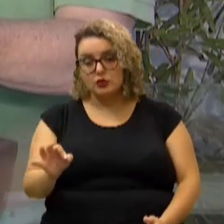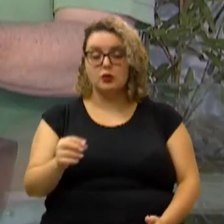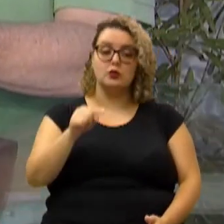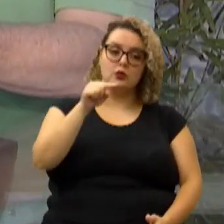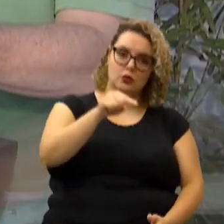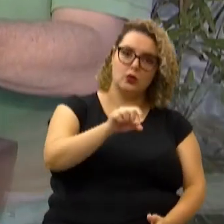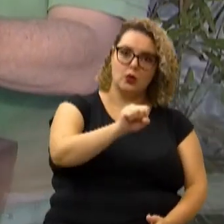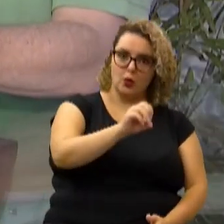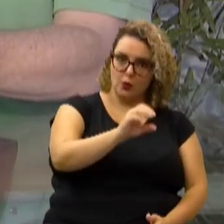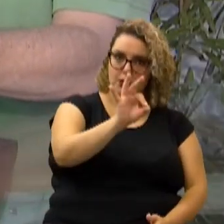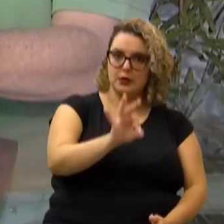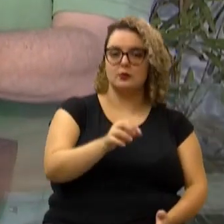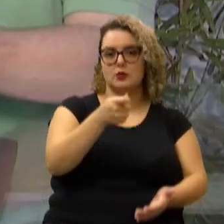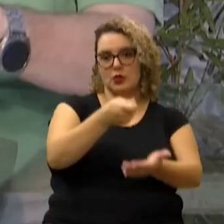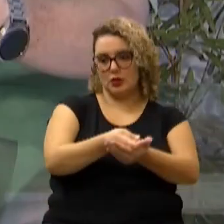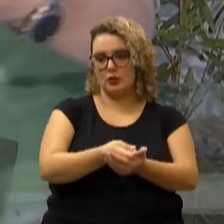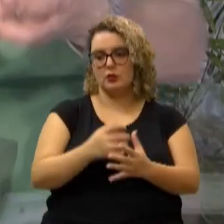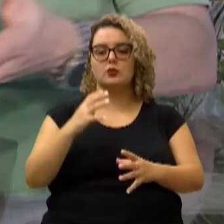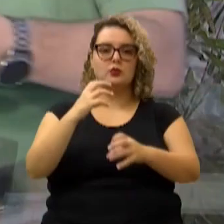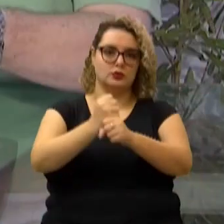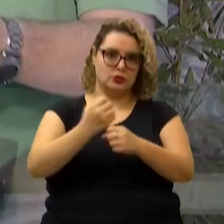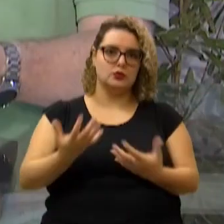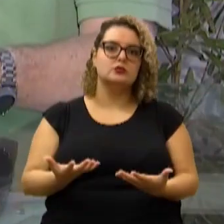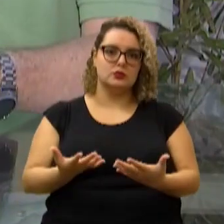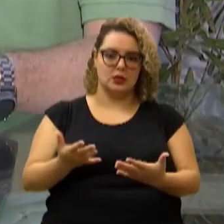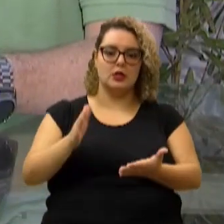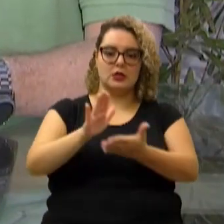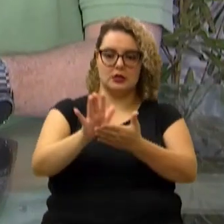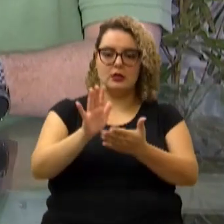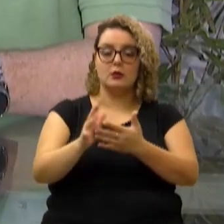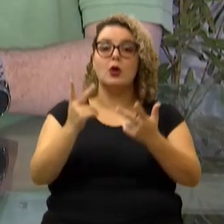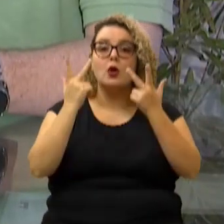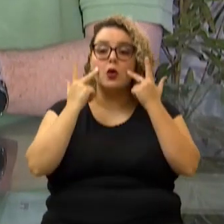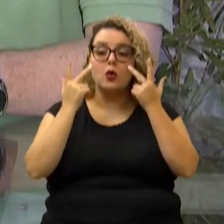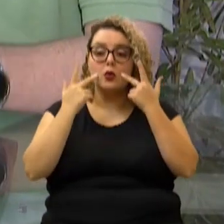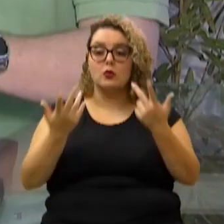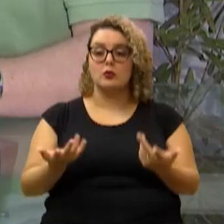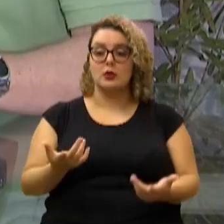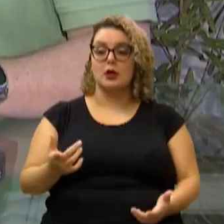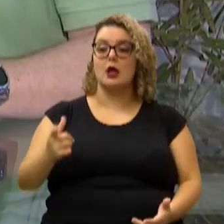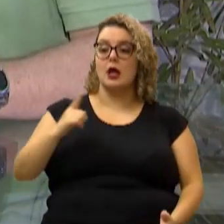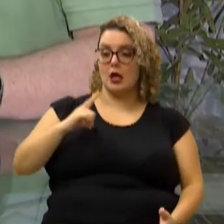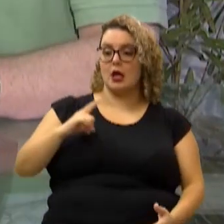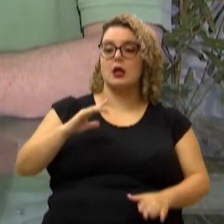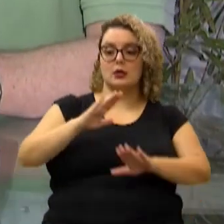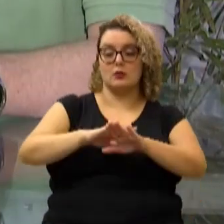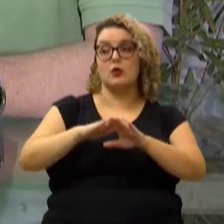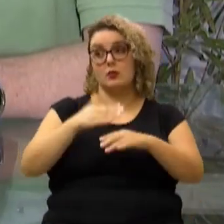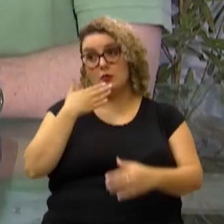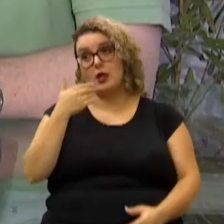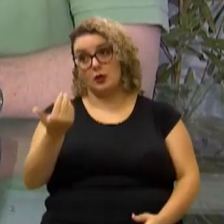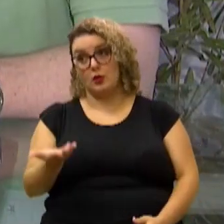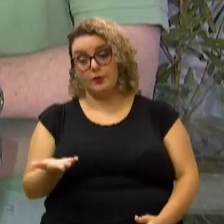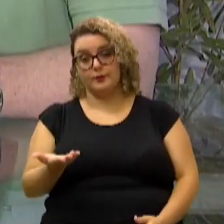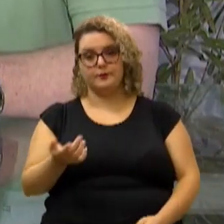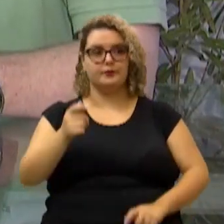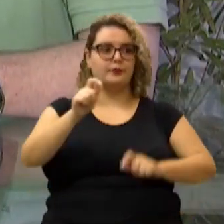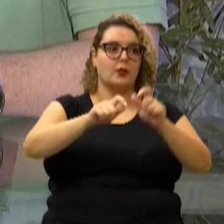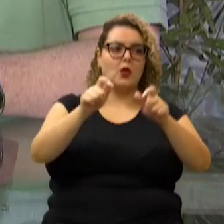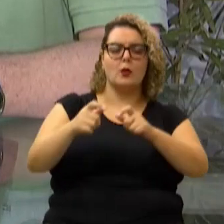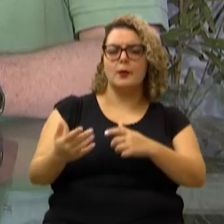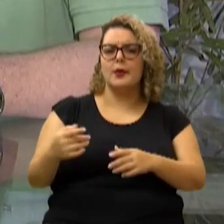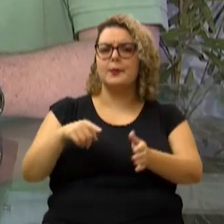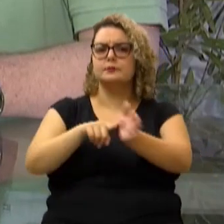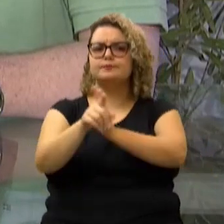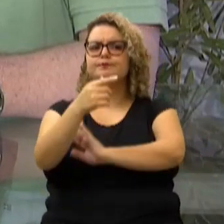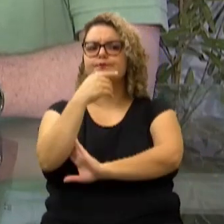e o outro paga 80% do total dessas despesas comuns aí tende a funcionar melhor e o